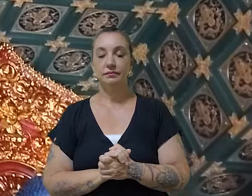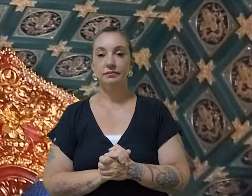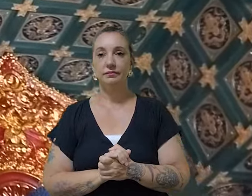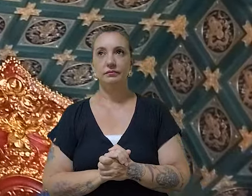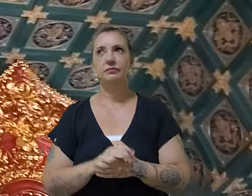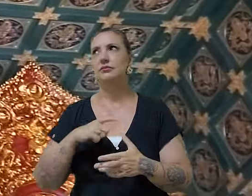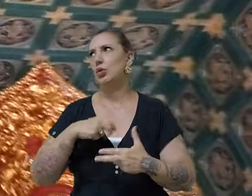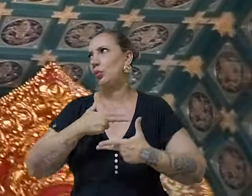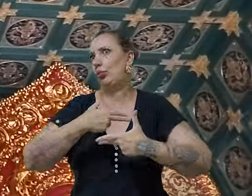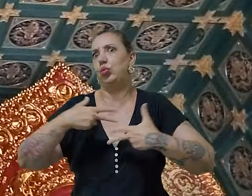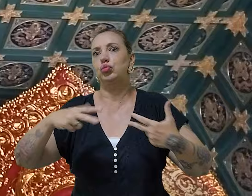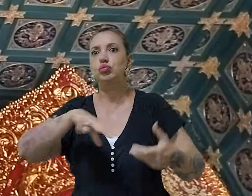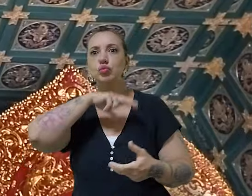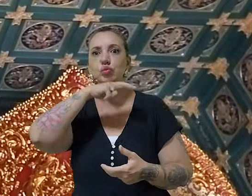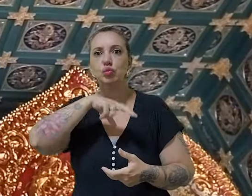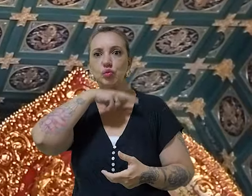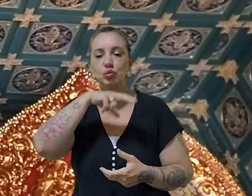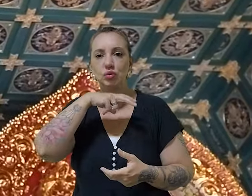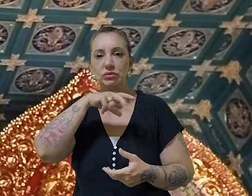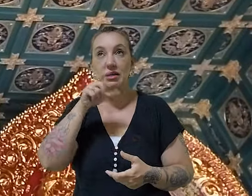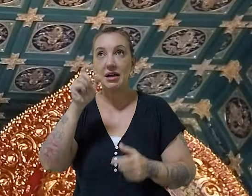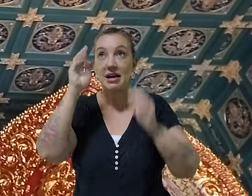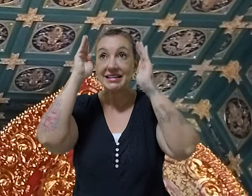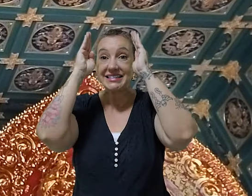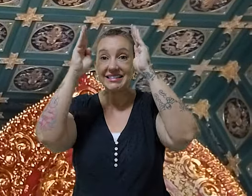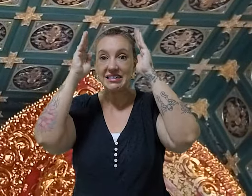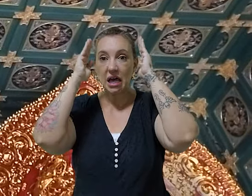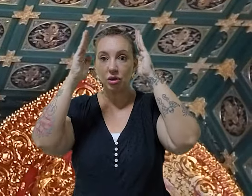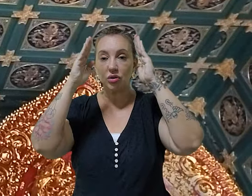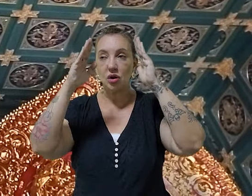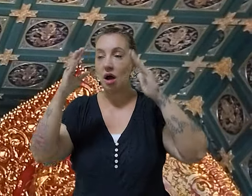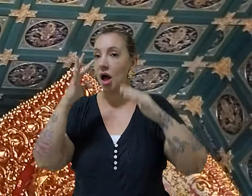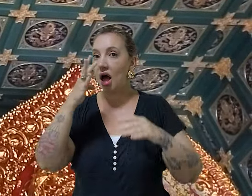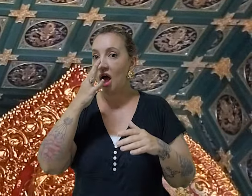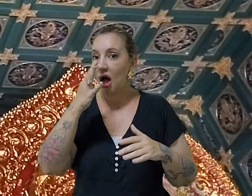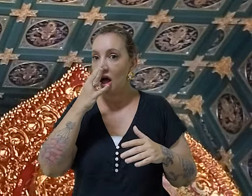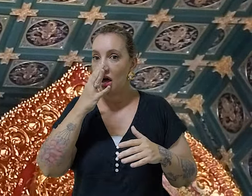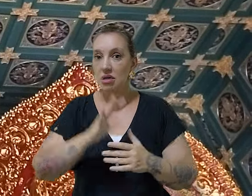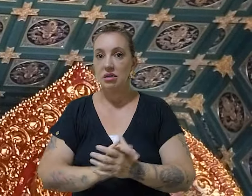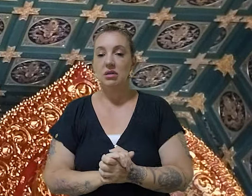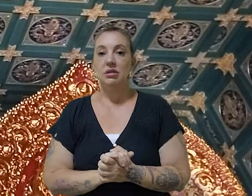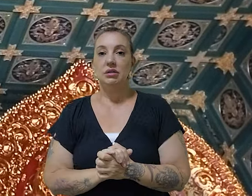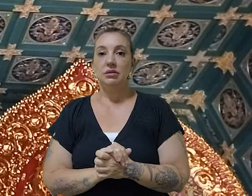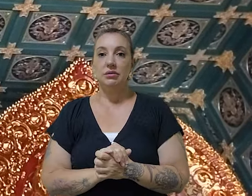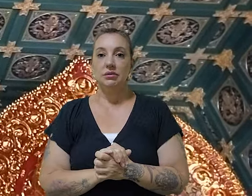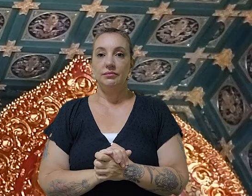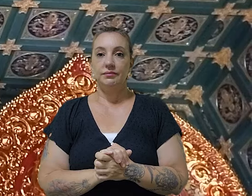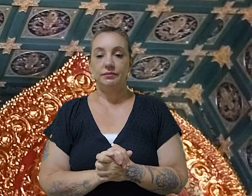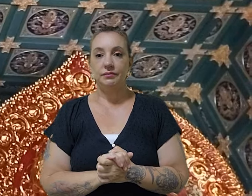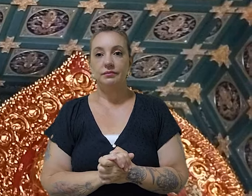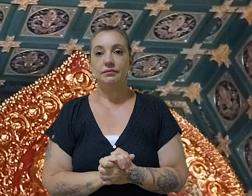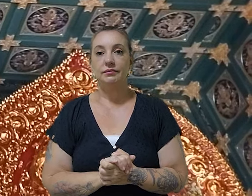Bom, tem muitos dragões, né? Mas aquele central ali está muito impressionante.